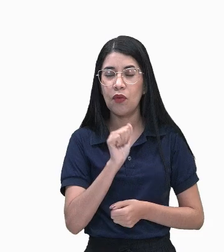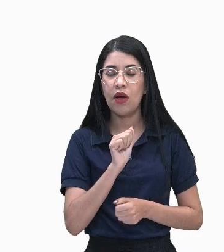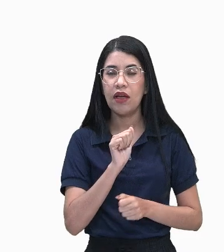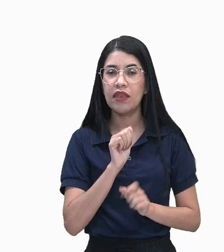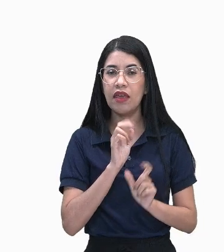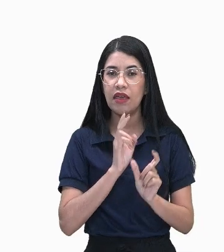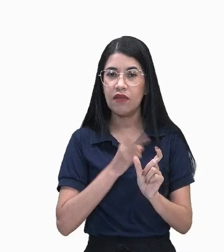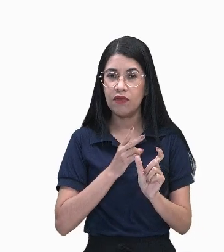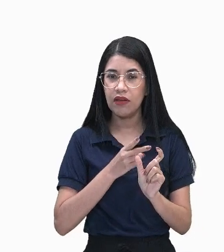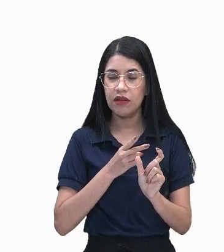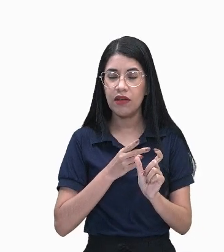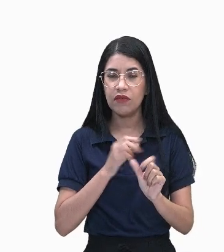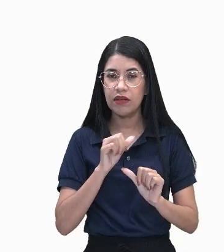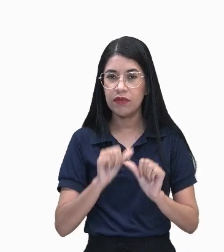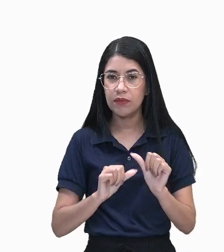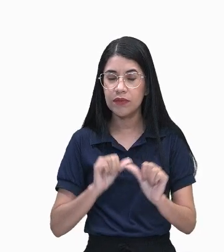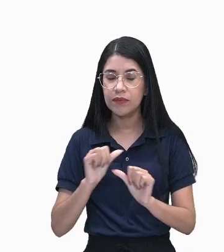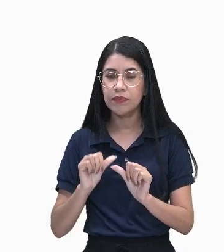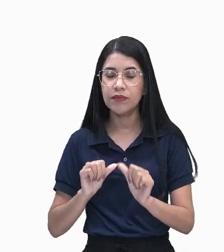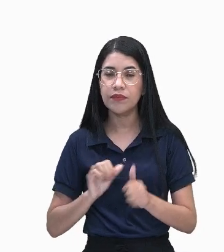nosso coeficiente de variação. Vai